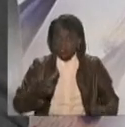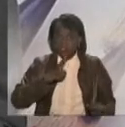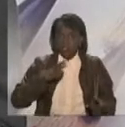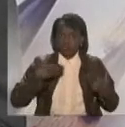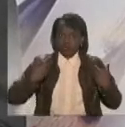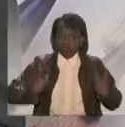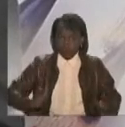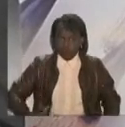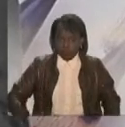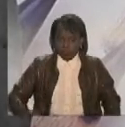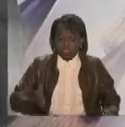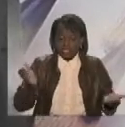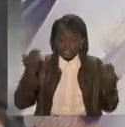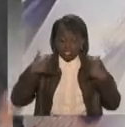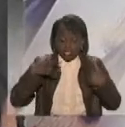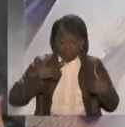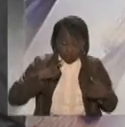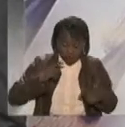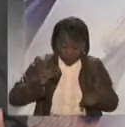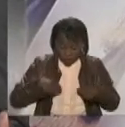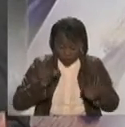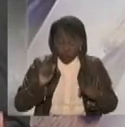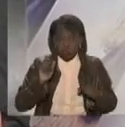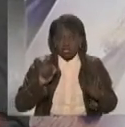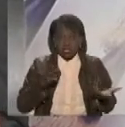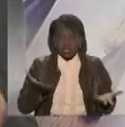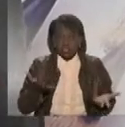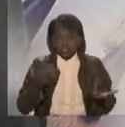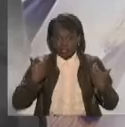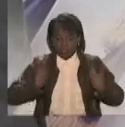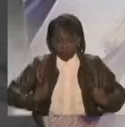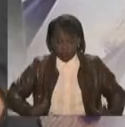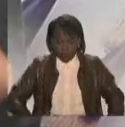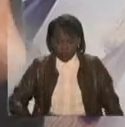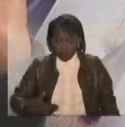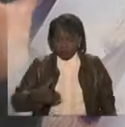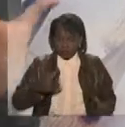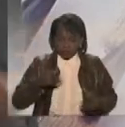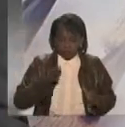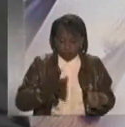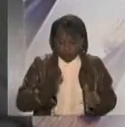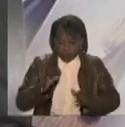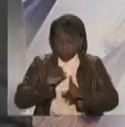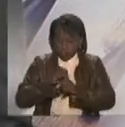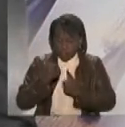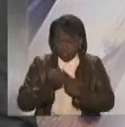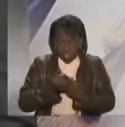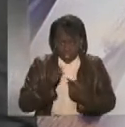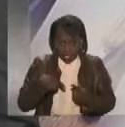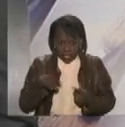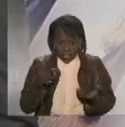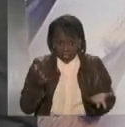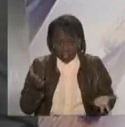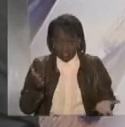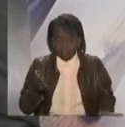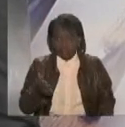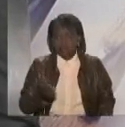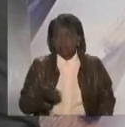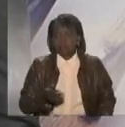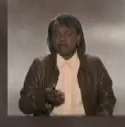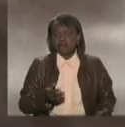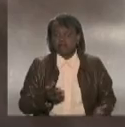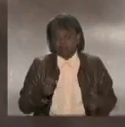tenho um corpo, e o que existe dentro desse corpo, né? Como esse corpo funciona na sociedade. Seria isso,